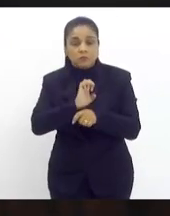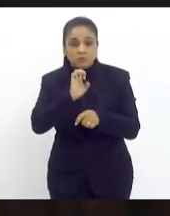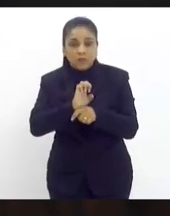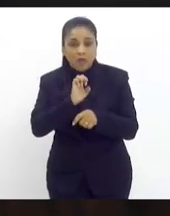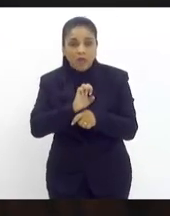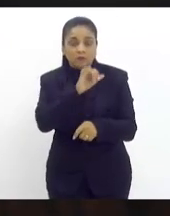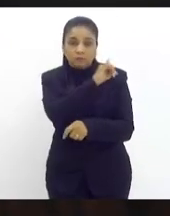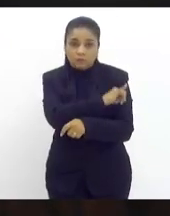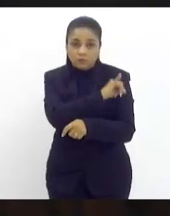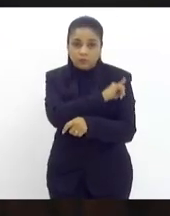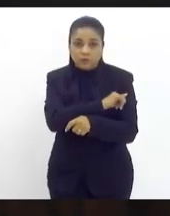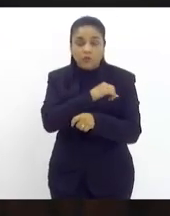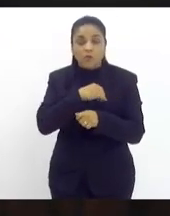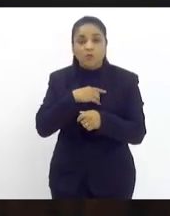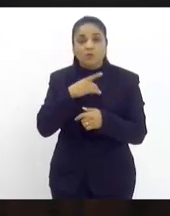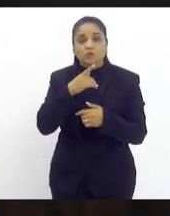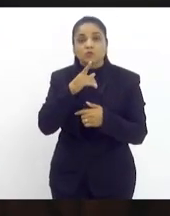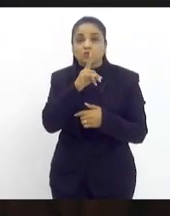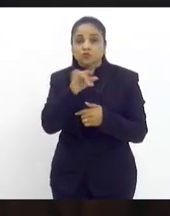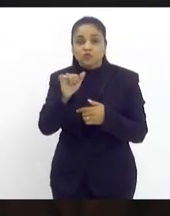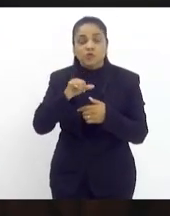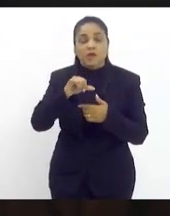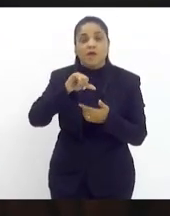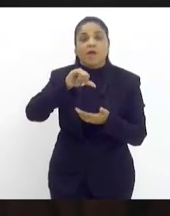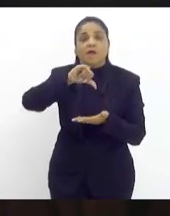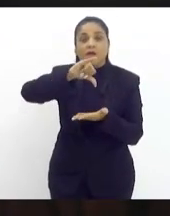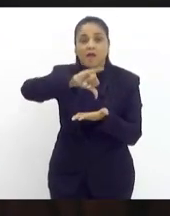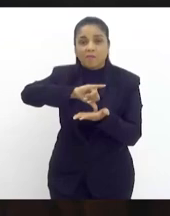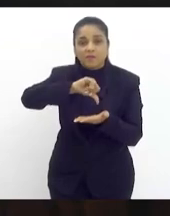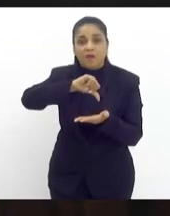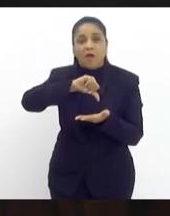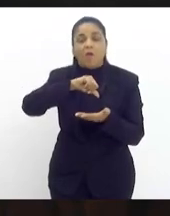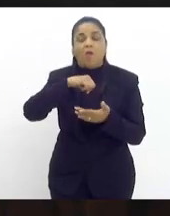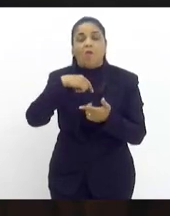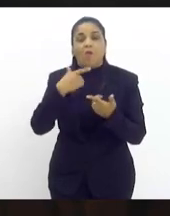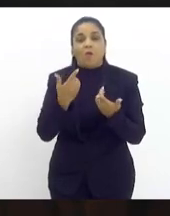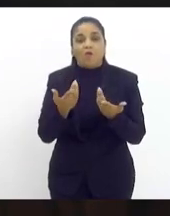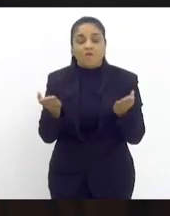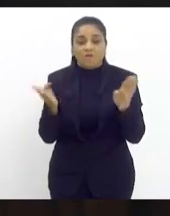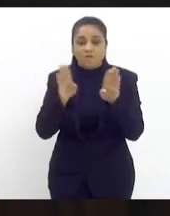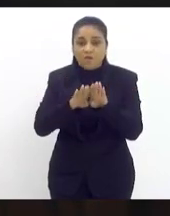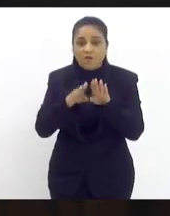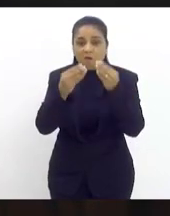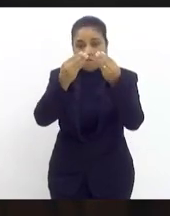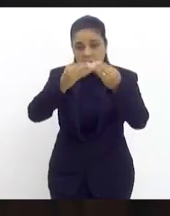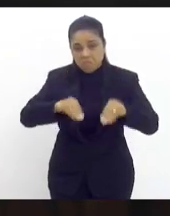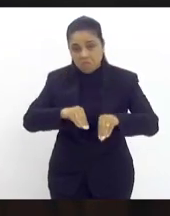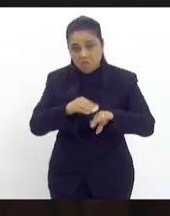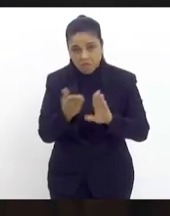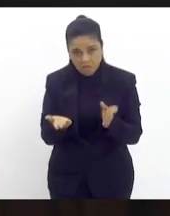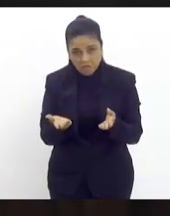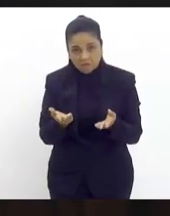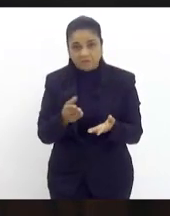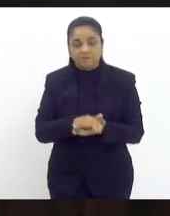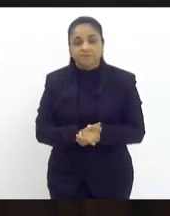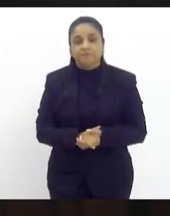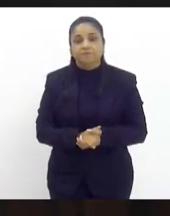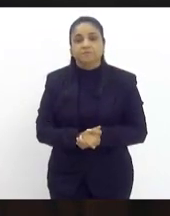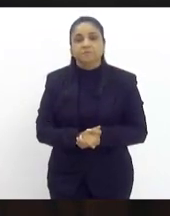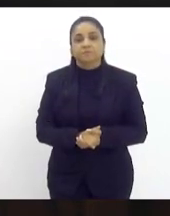um dia foi capital da República falido e com as portas fechadas muito boa sua explanação